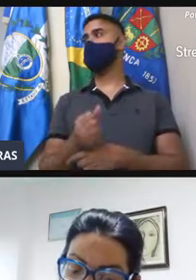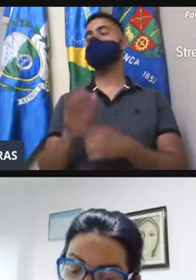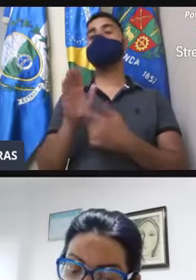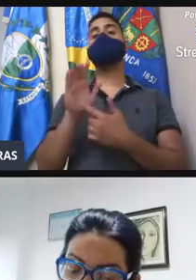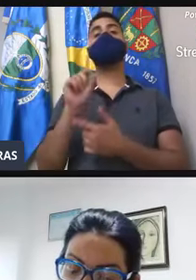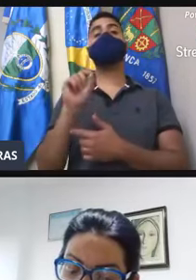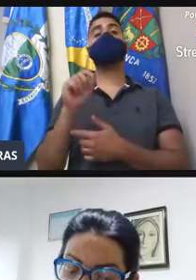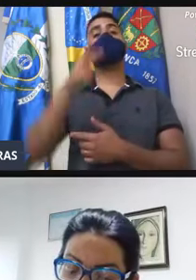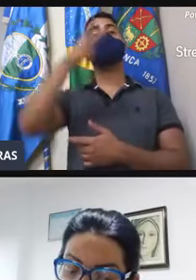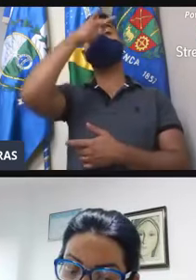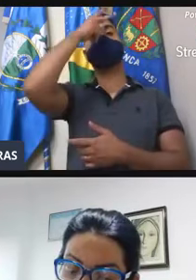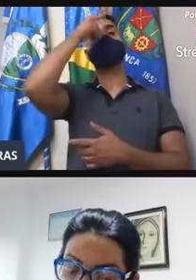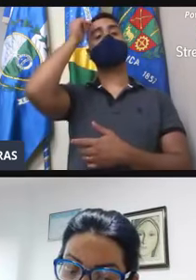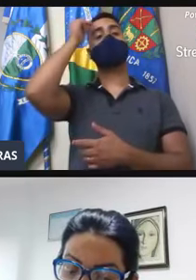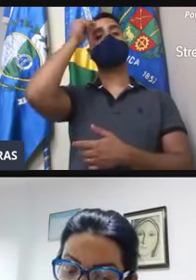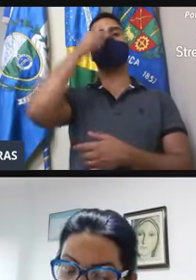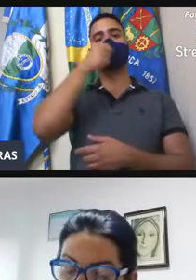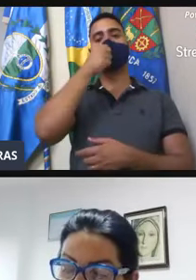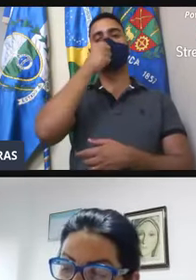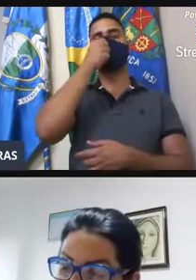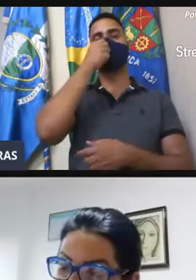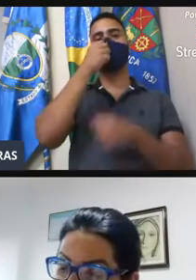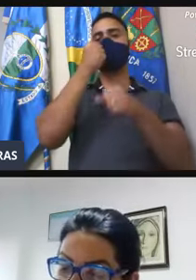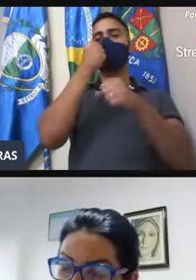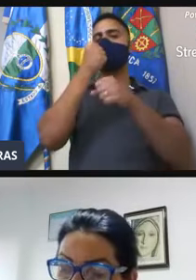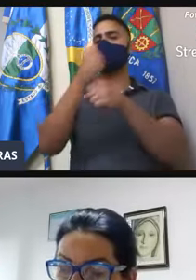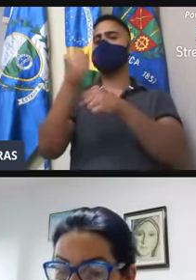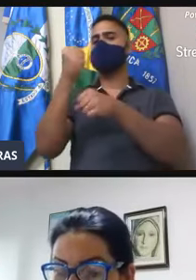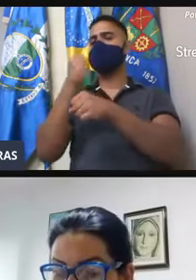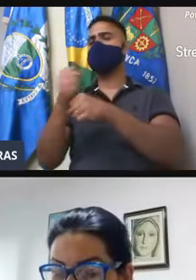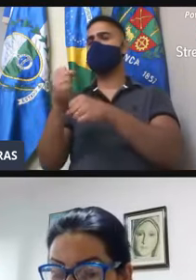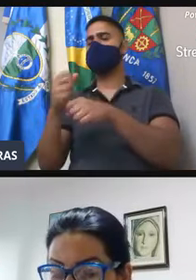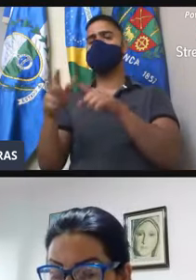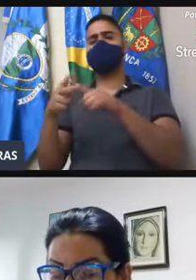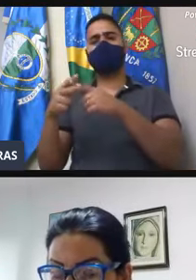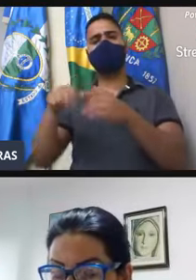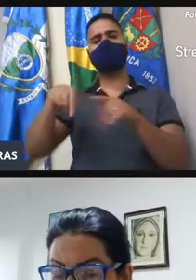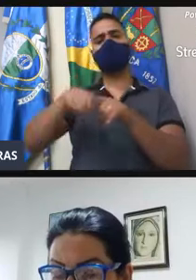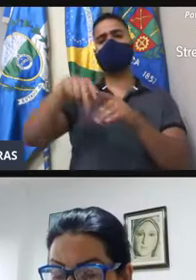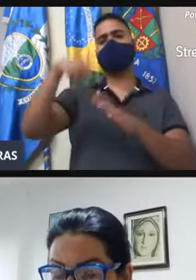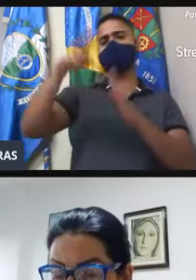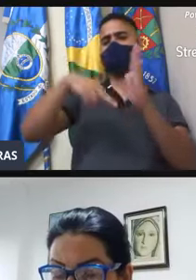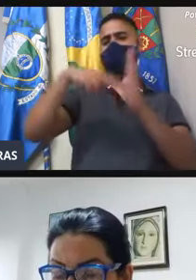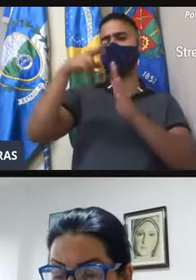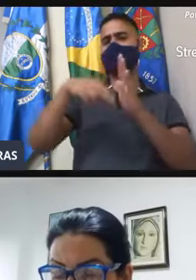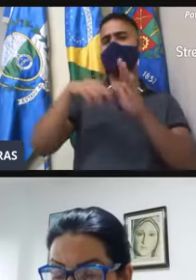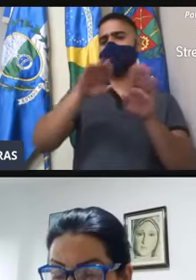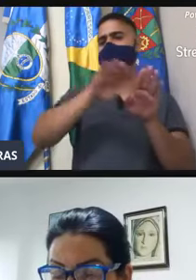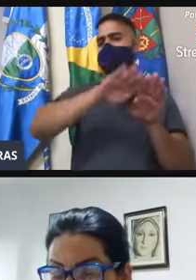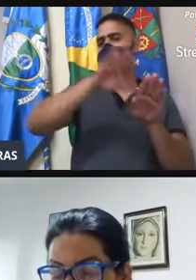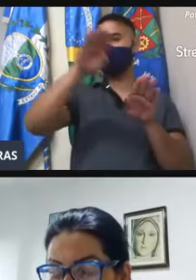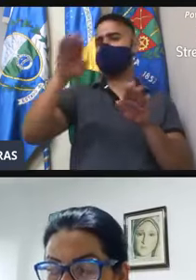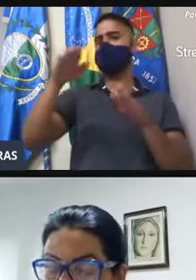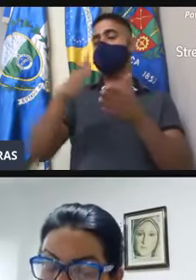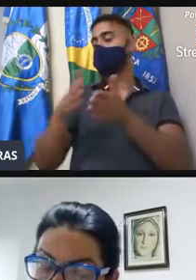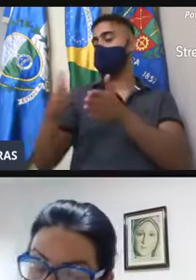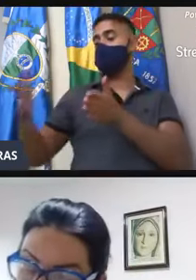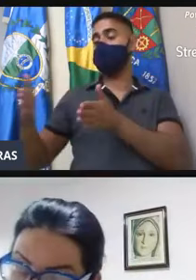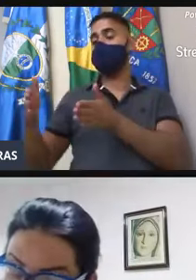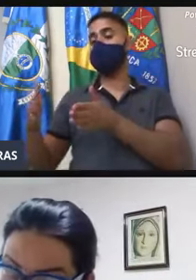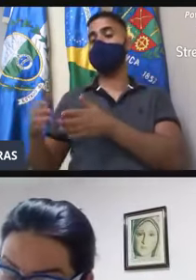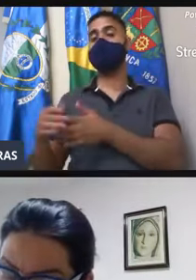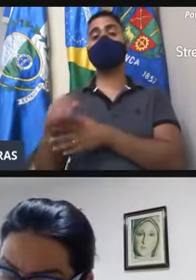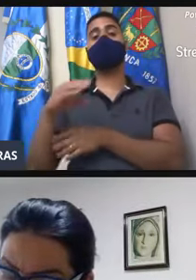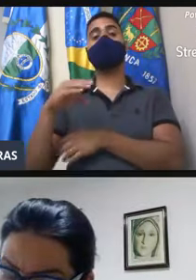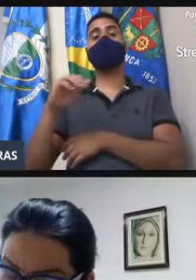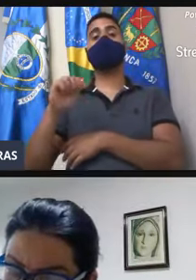indica ao prefeito reforma estrutural com solda, pintura e manutenção periódica na passarela metálica ao lado do viaduto que liga o bairro